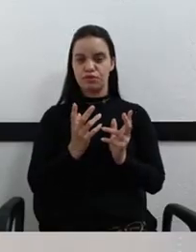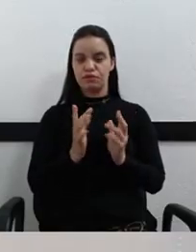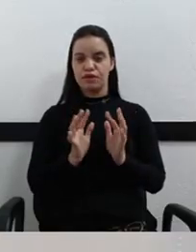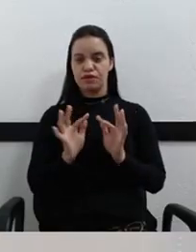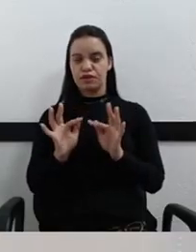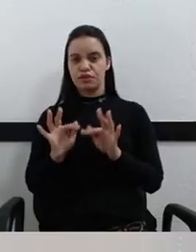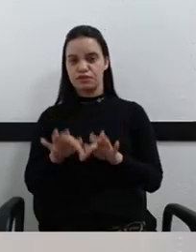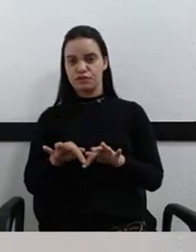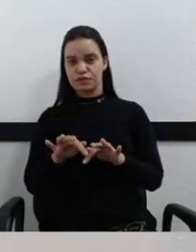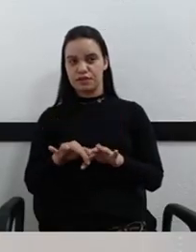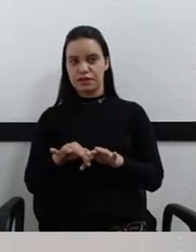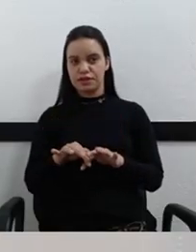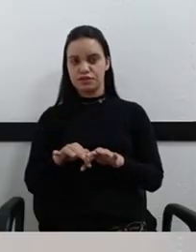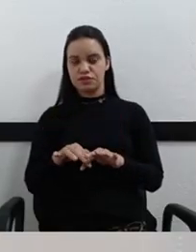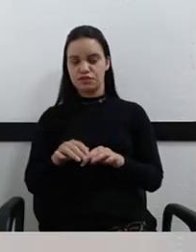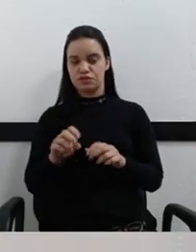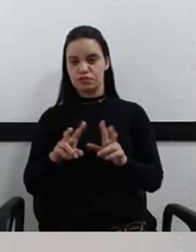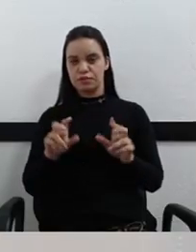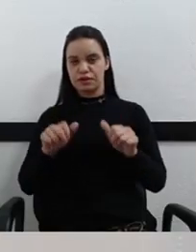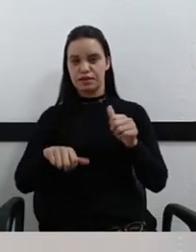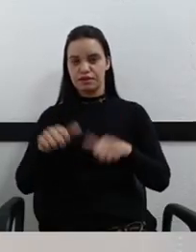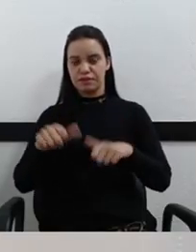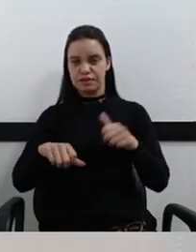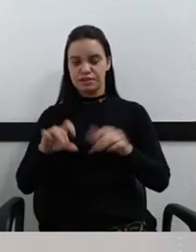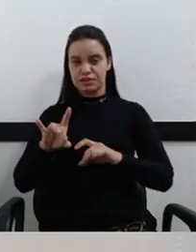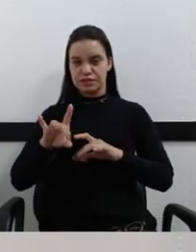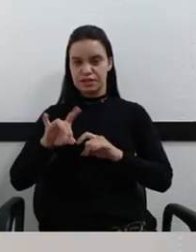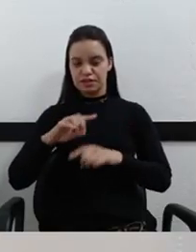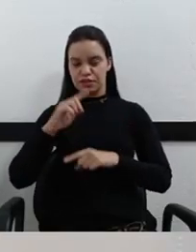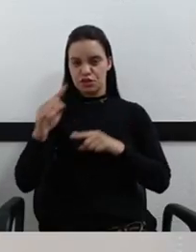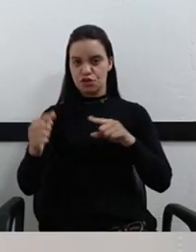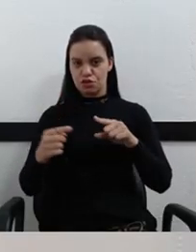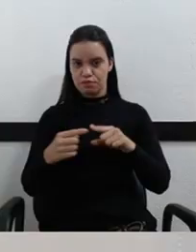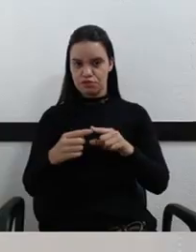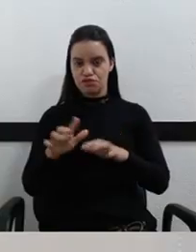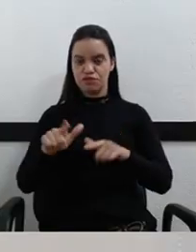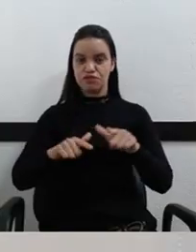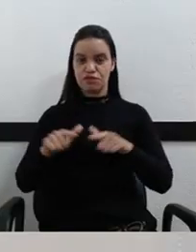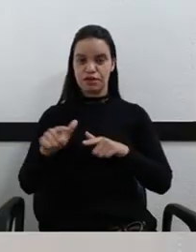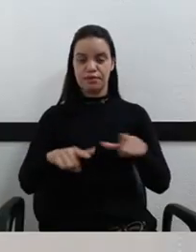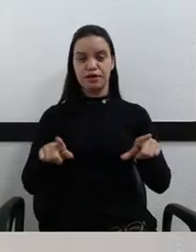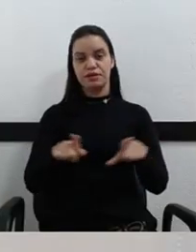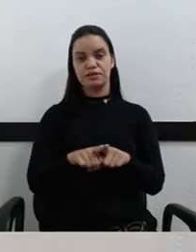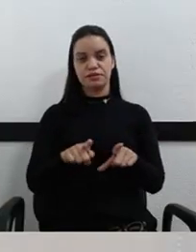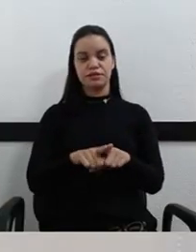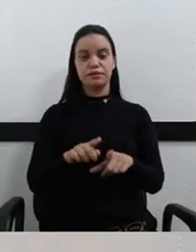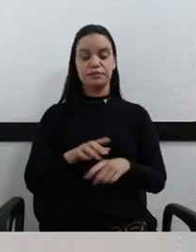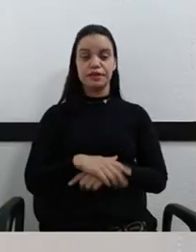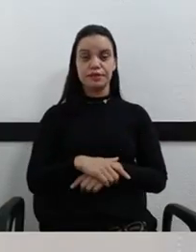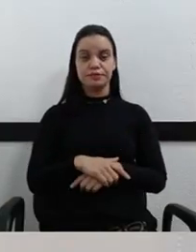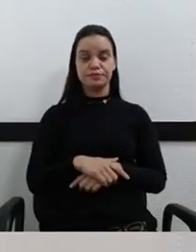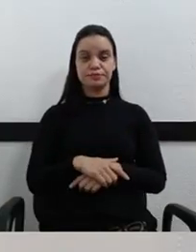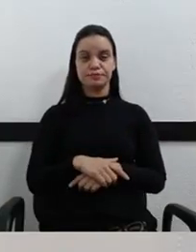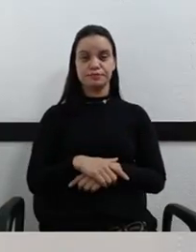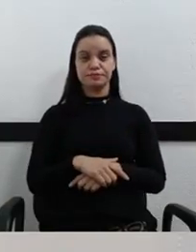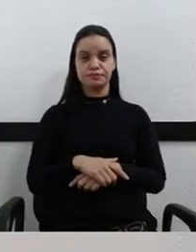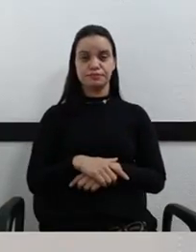defensor público, em avaliação, demonstrou competência técnica e objetividade na execução dos trabalhos, reputando o trabalho escrito como ótimo.